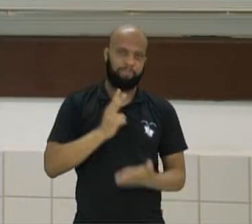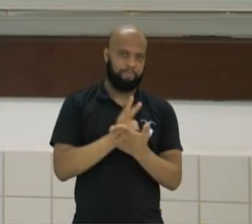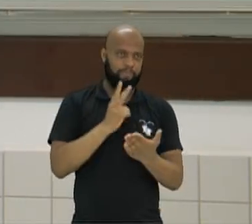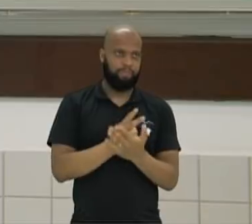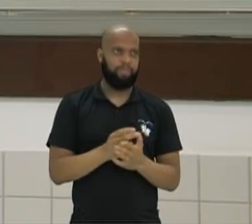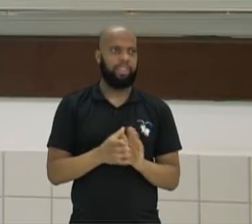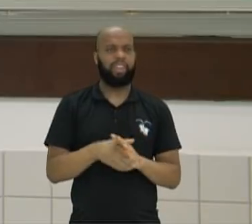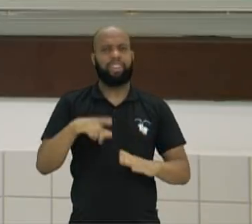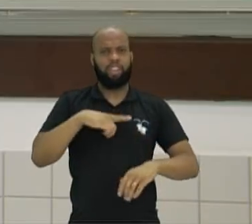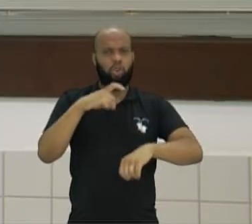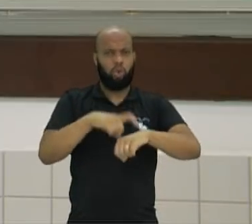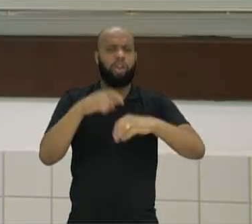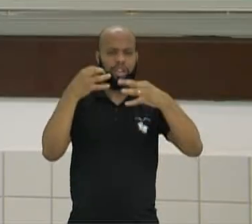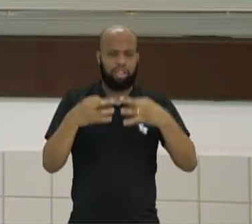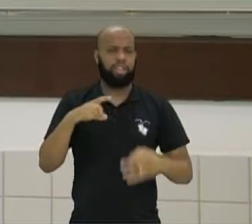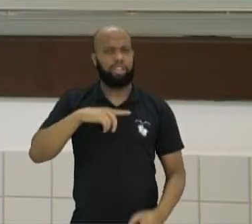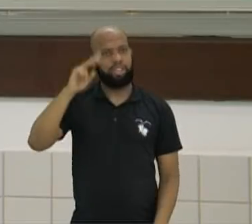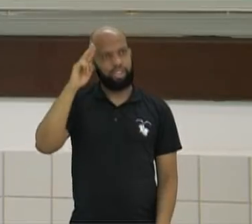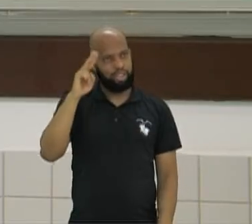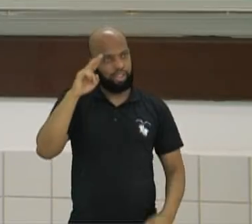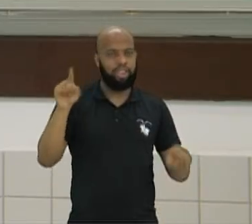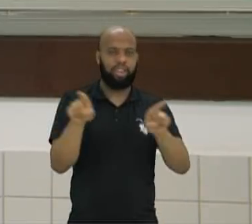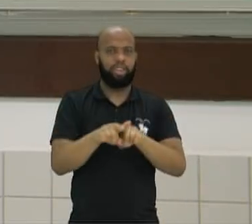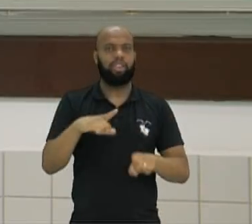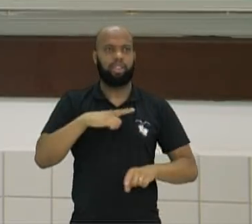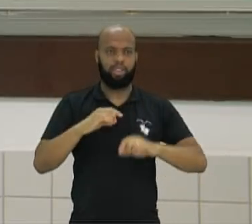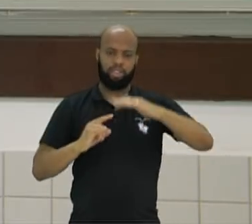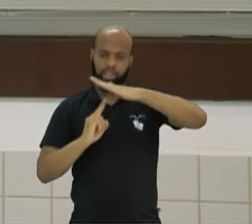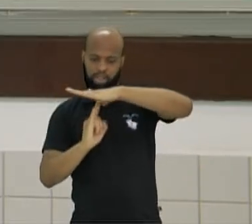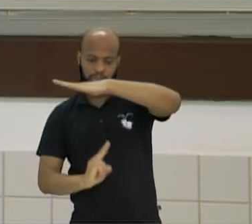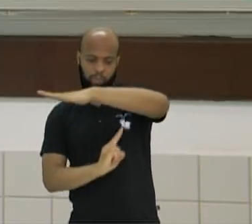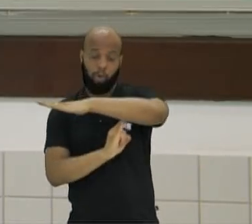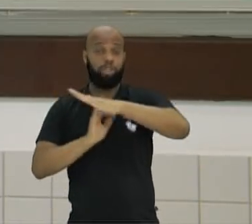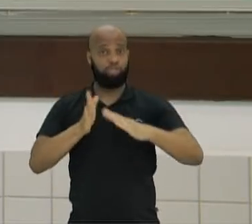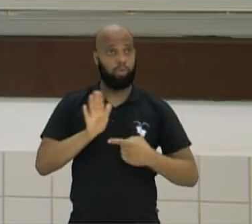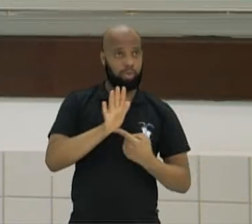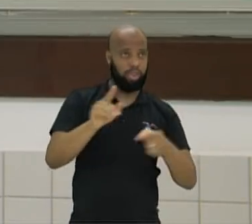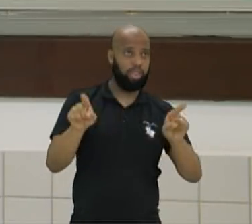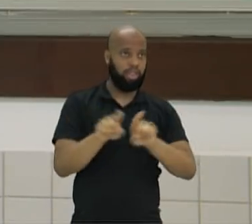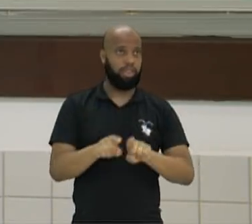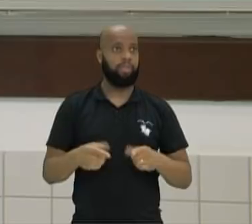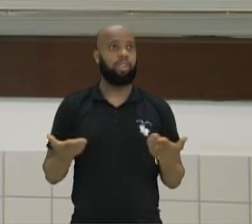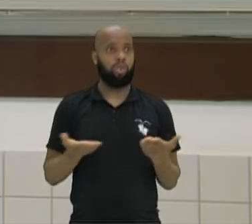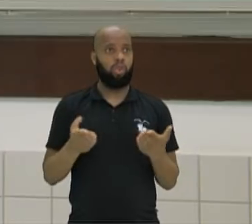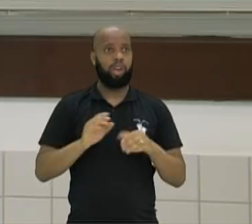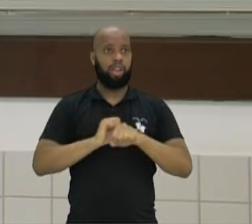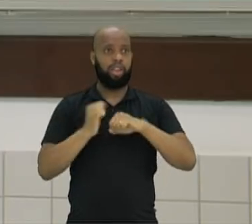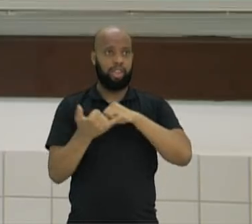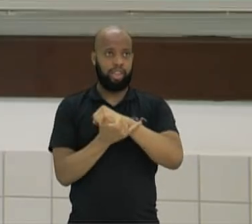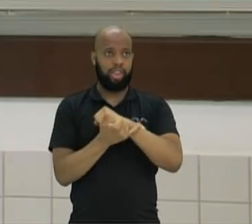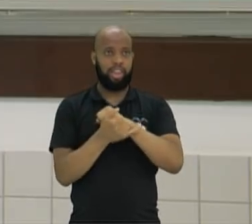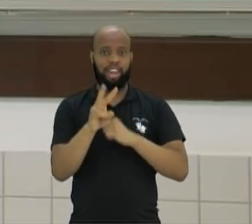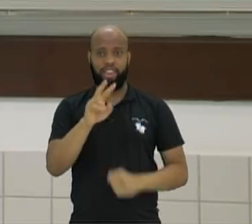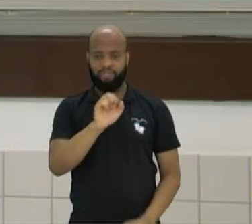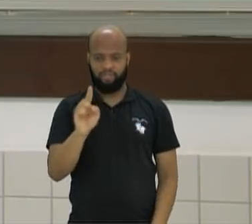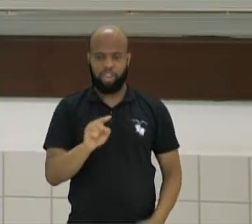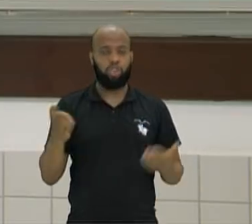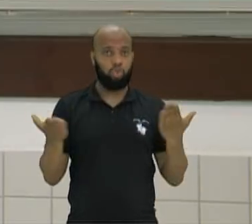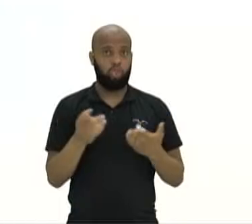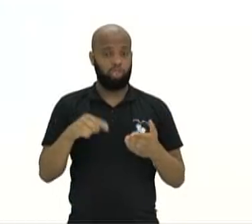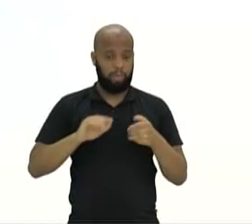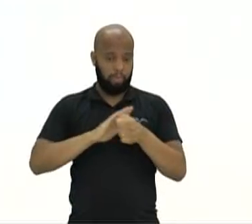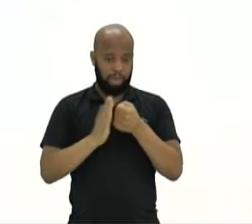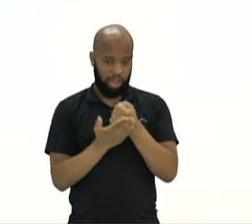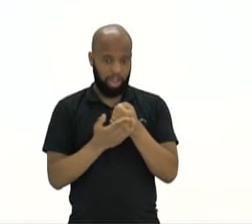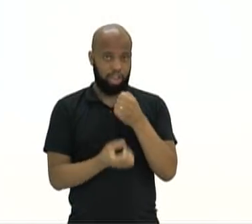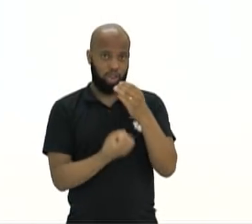lá. Tem um horário certinho, tem toda uma história bem legal. Destaque da ponte, o professor Roberto já mostrou. Na ilha de Antônio Vaz, hoje é um bairro, inclusive, né? Foi